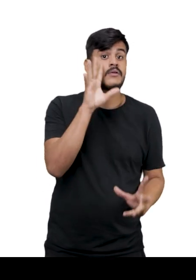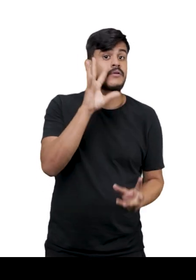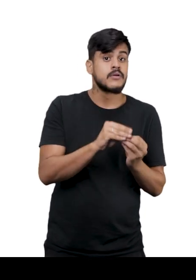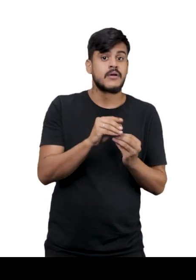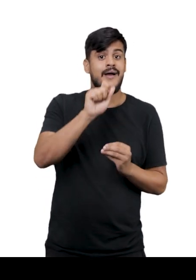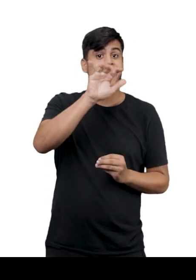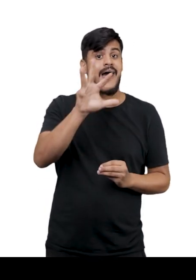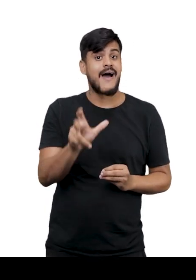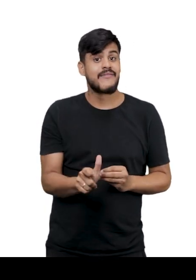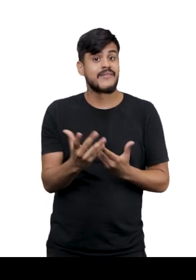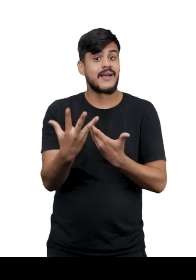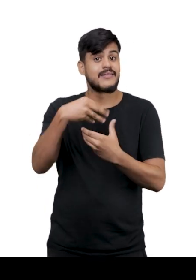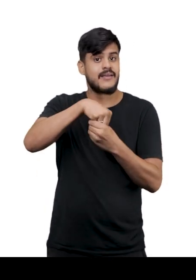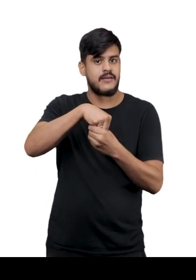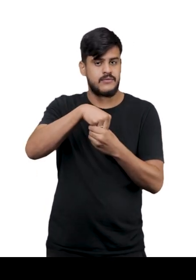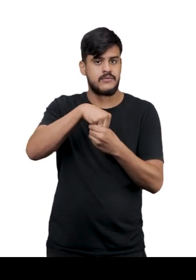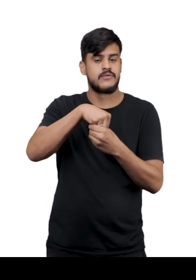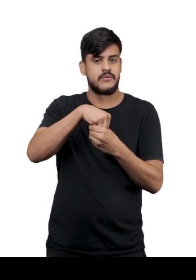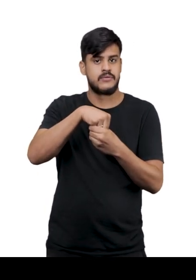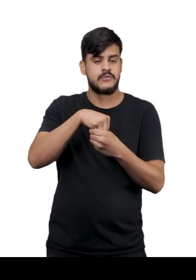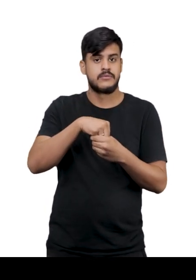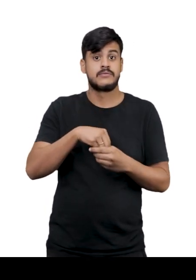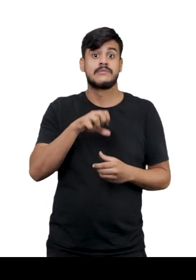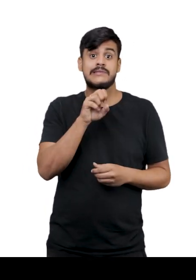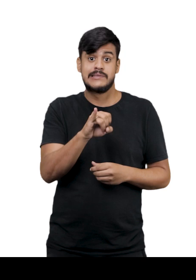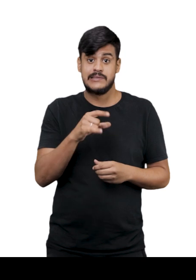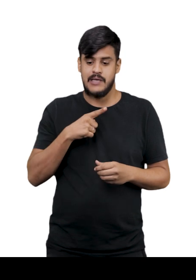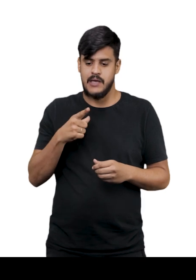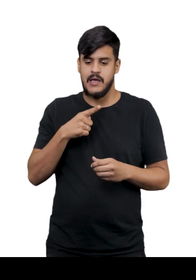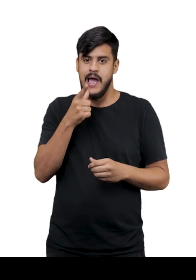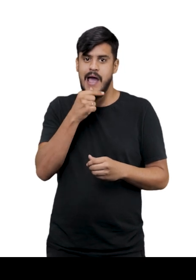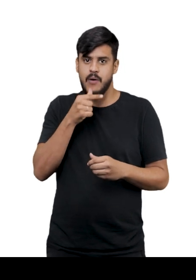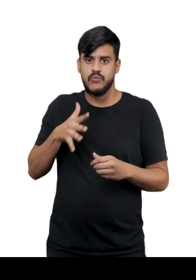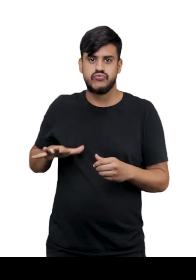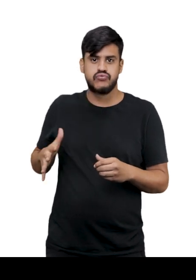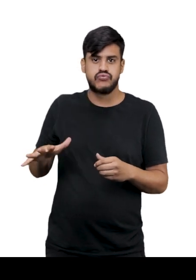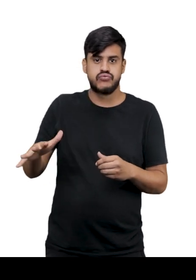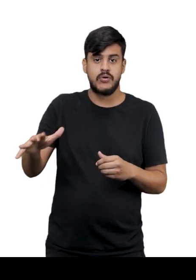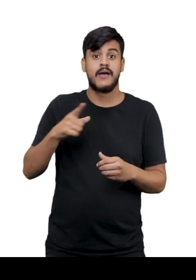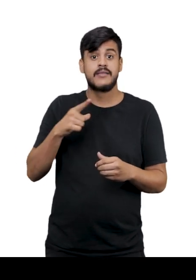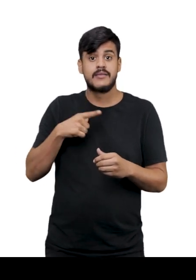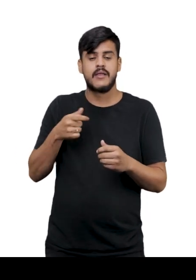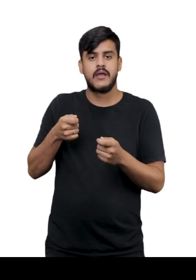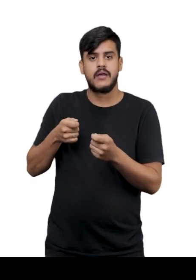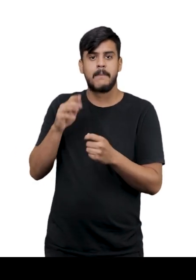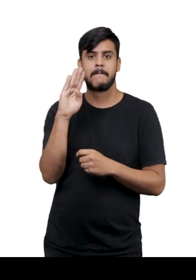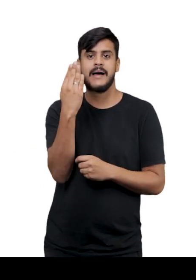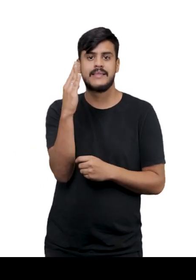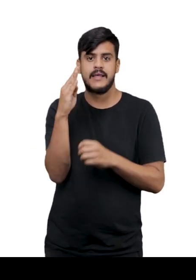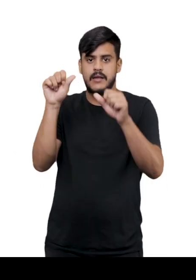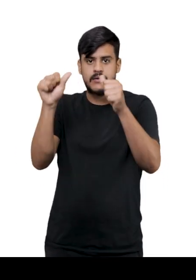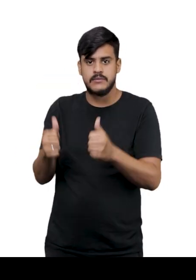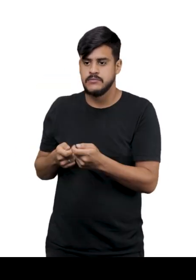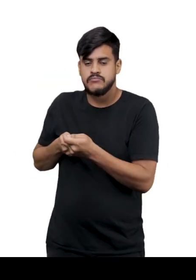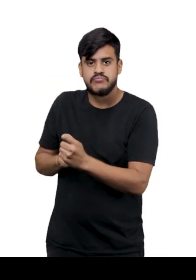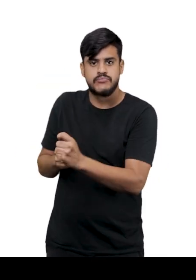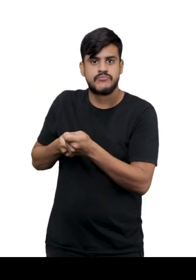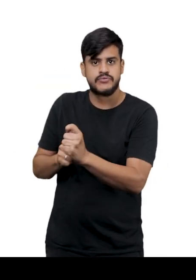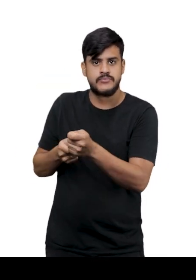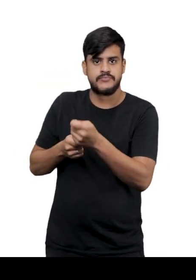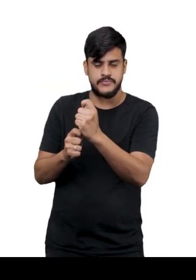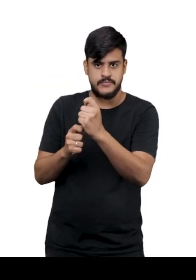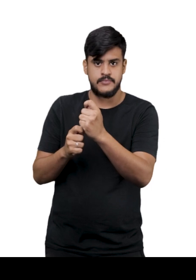o agi, eram mais comuns no interior do continente, enquanto na costa predominavam esculturas de madeira